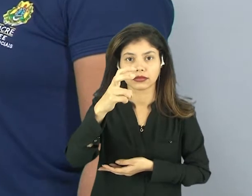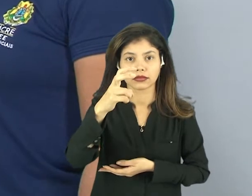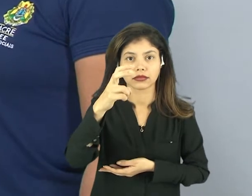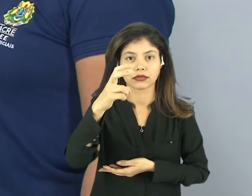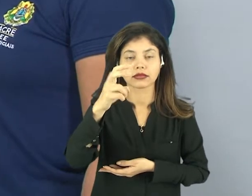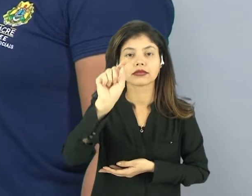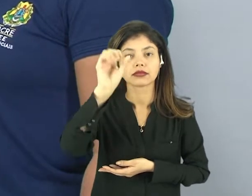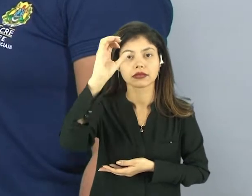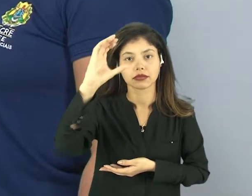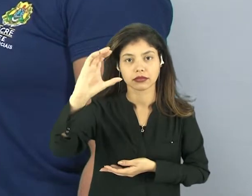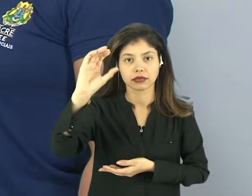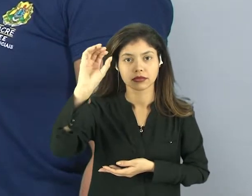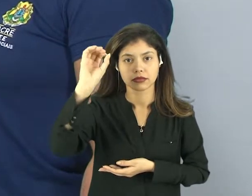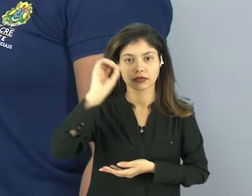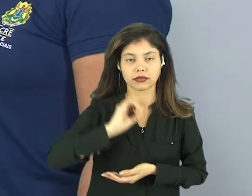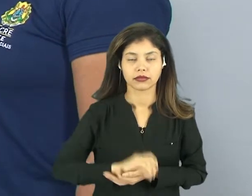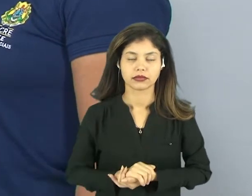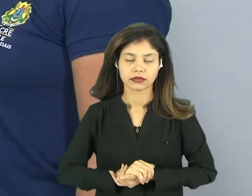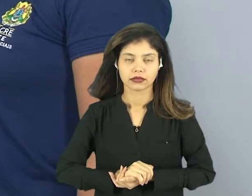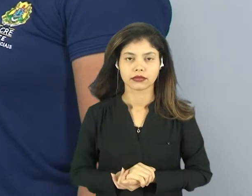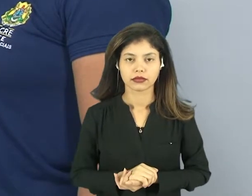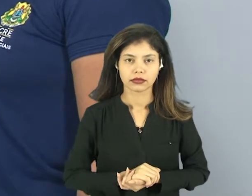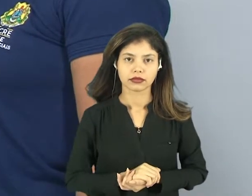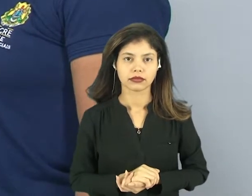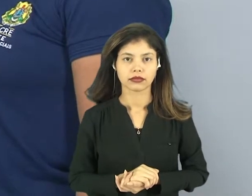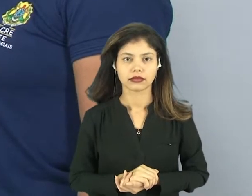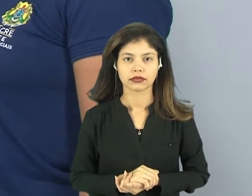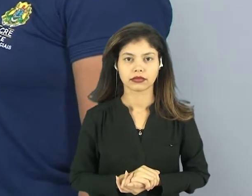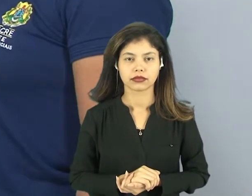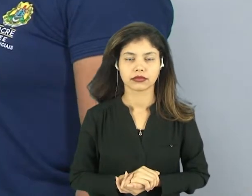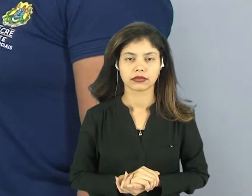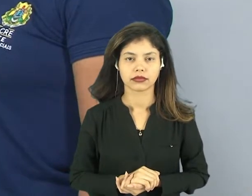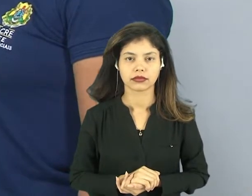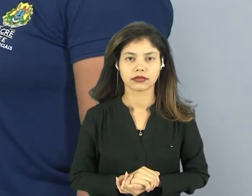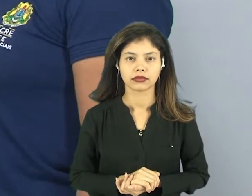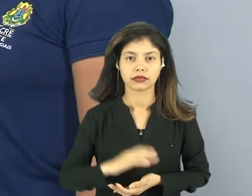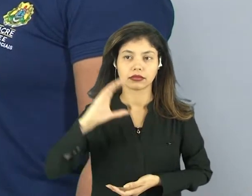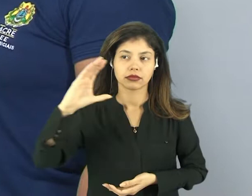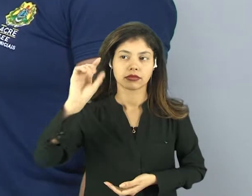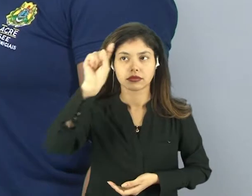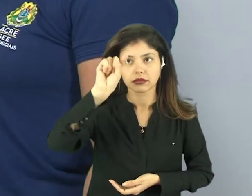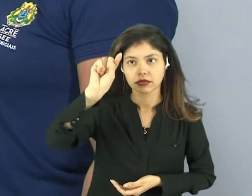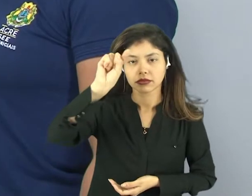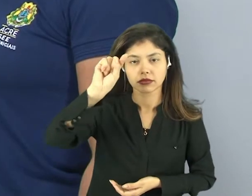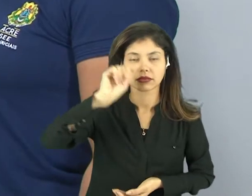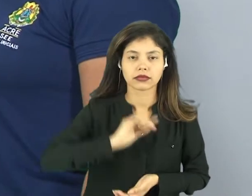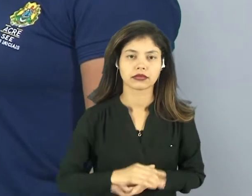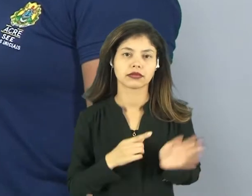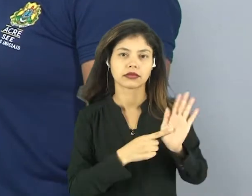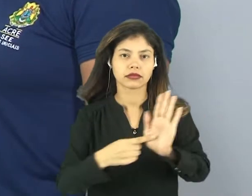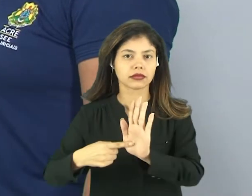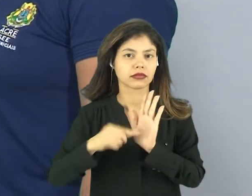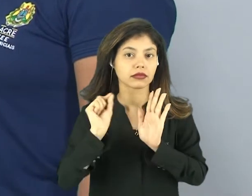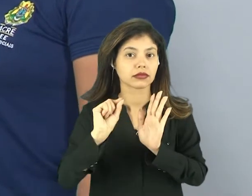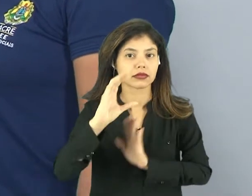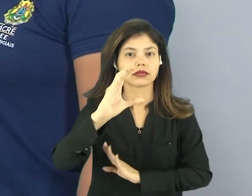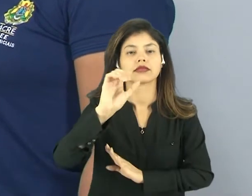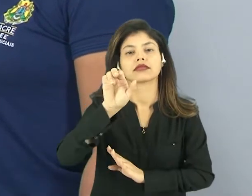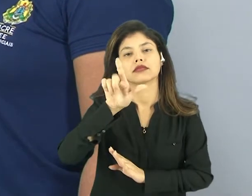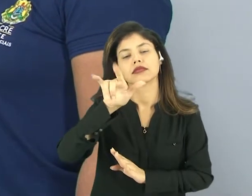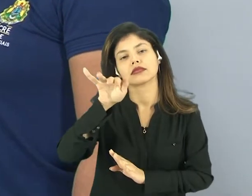36,5 graus. Esse Czinho com esse símbolozinho aqui, ele representa